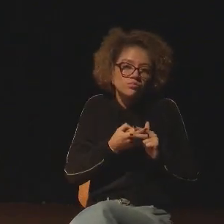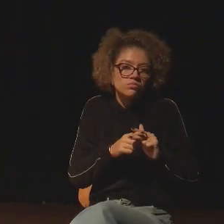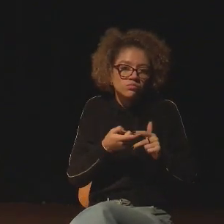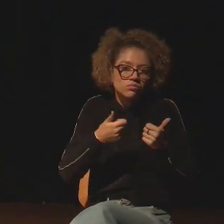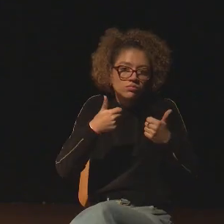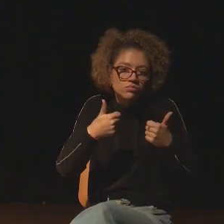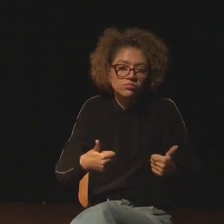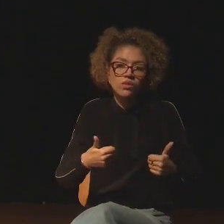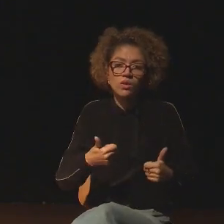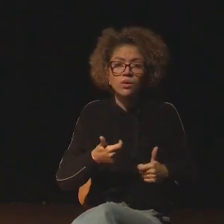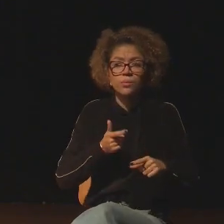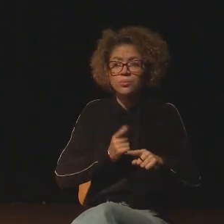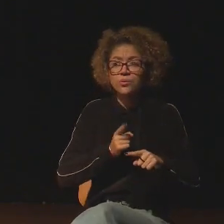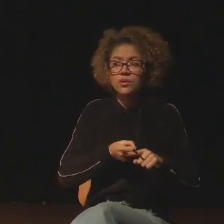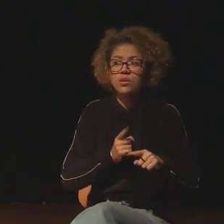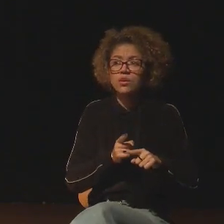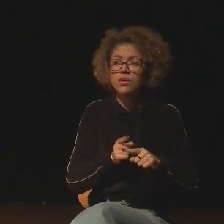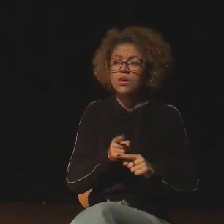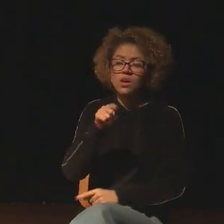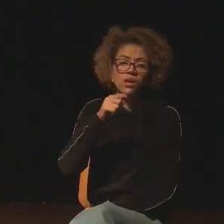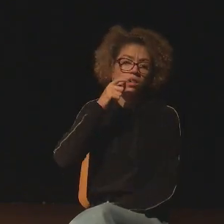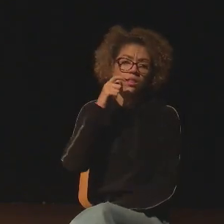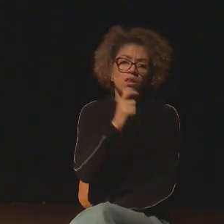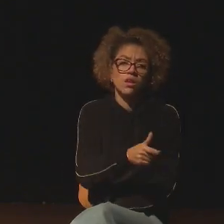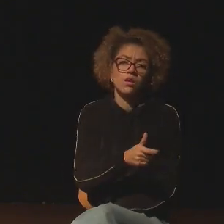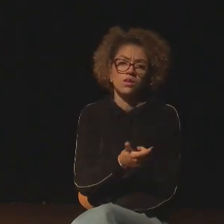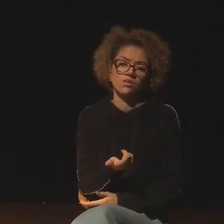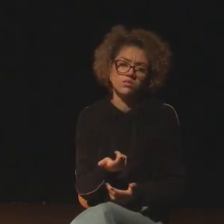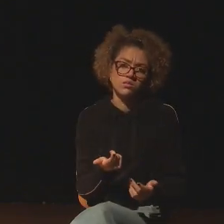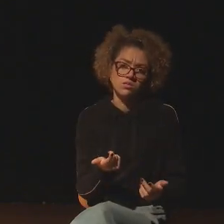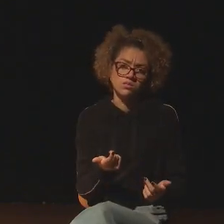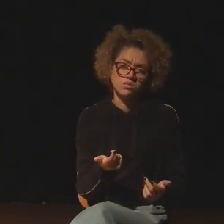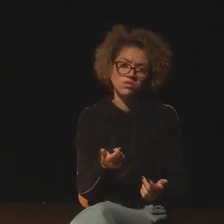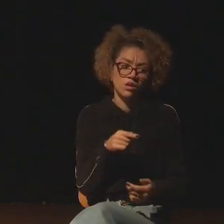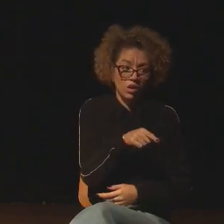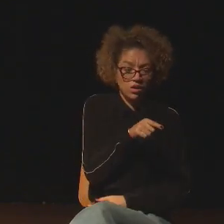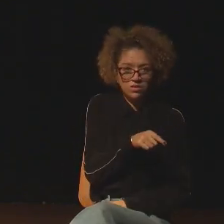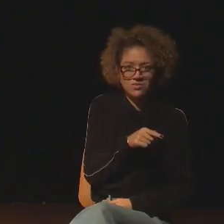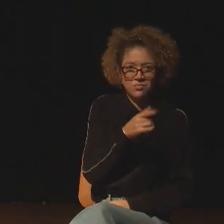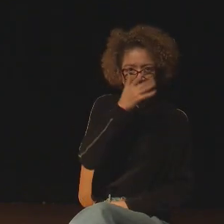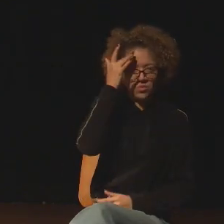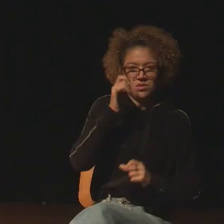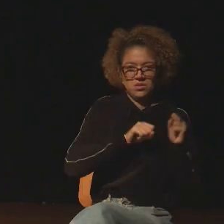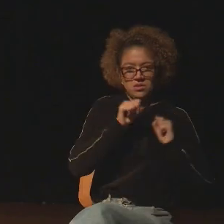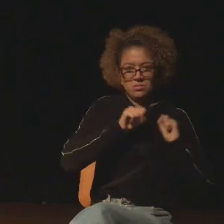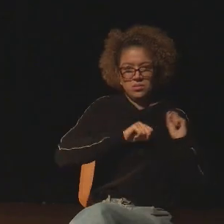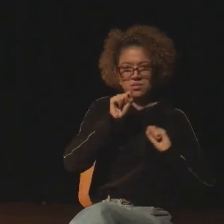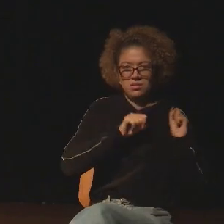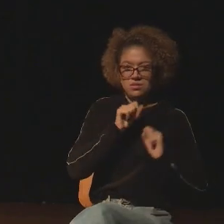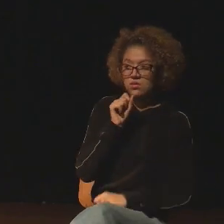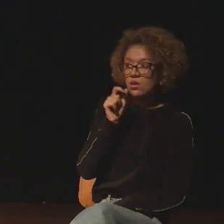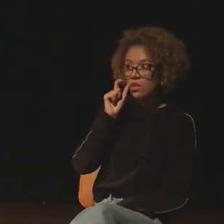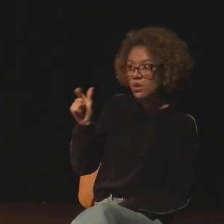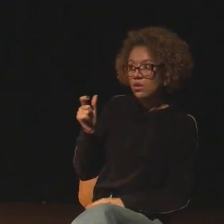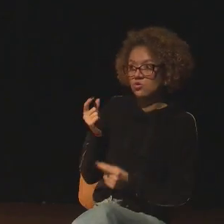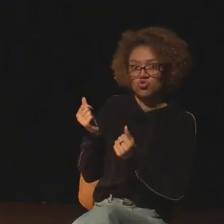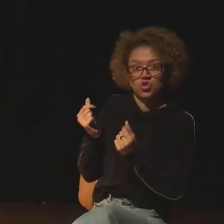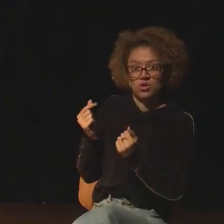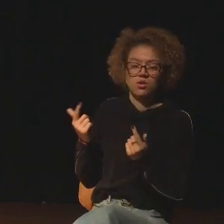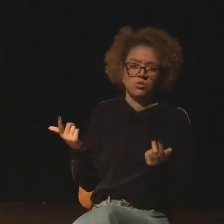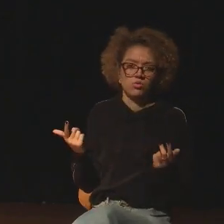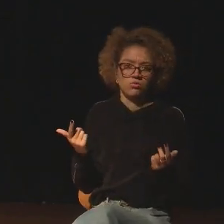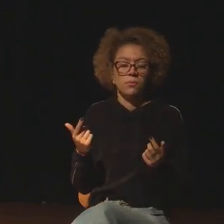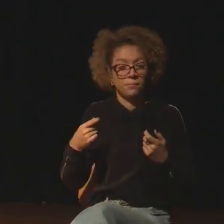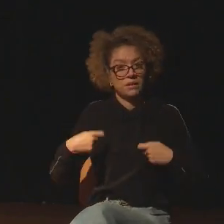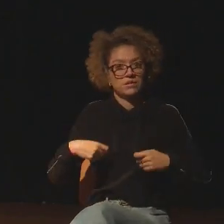porque é interesse de quem colocou dinheiro ali para essa qualificação, que ele fique bem feito. Tem as responsabilidades ainda